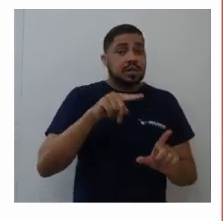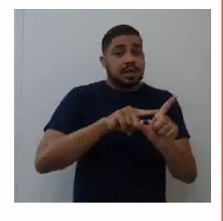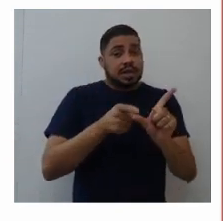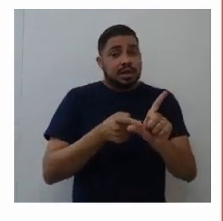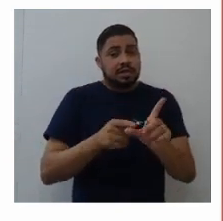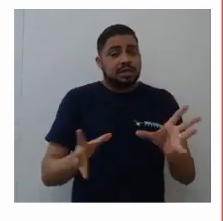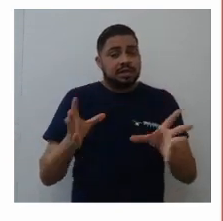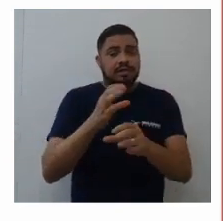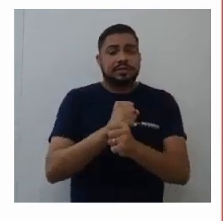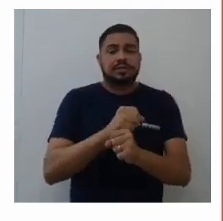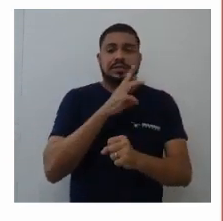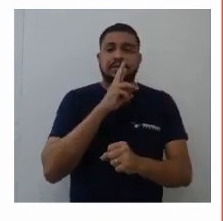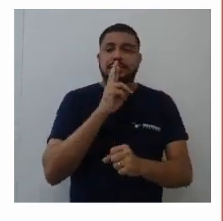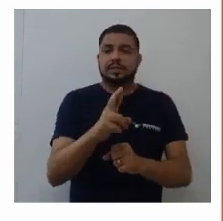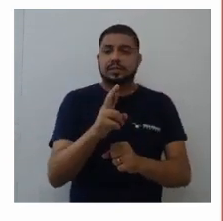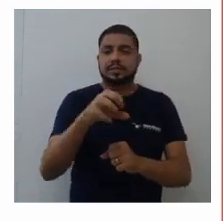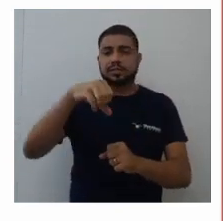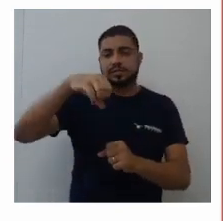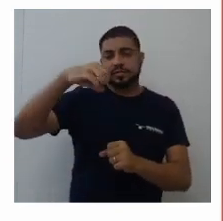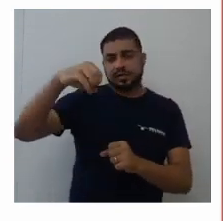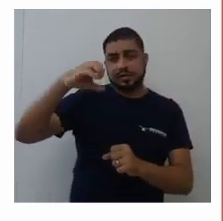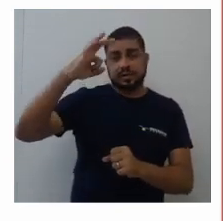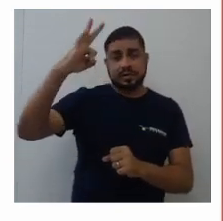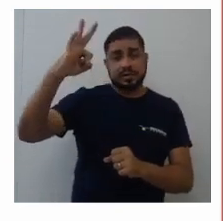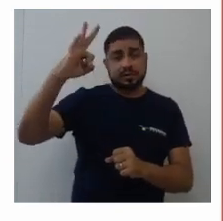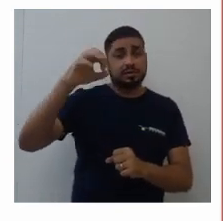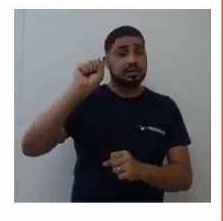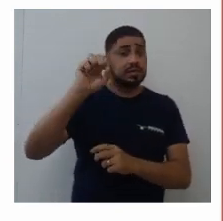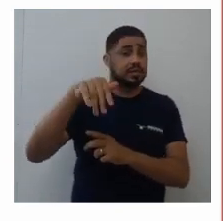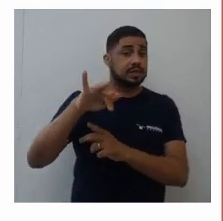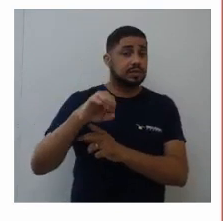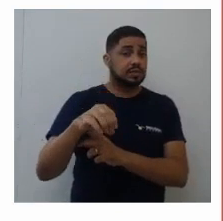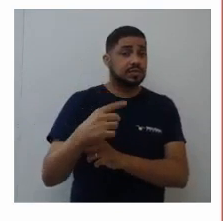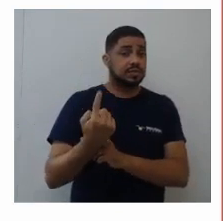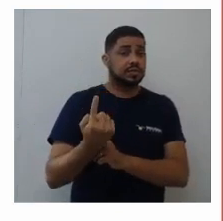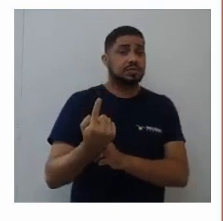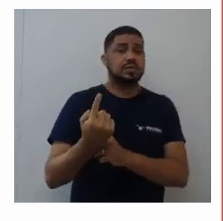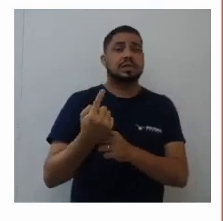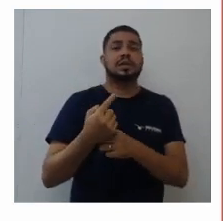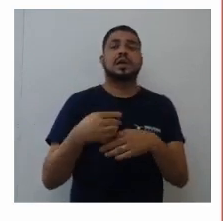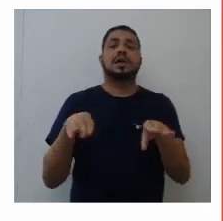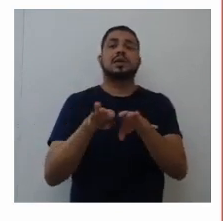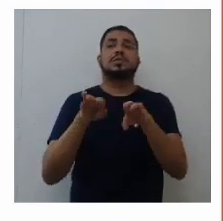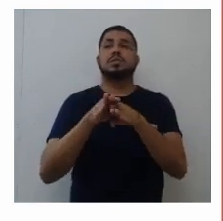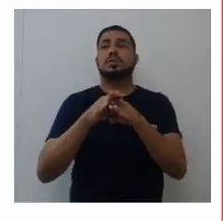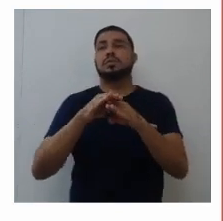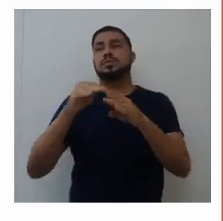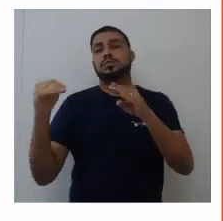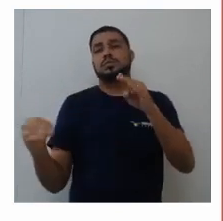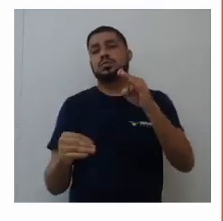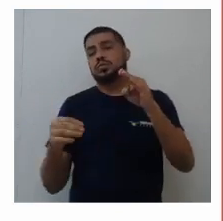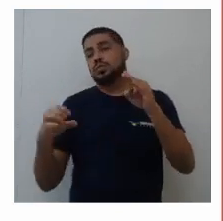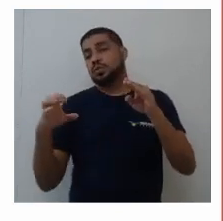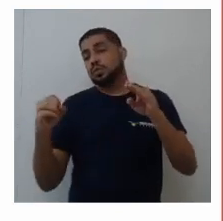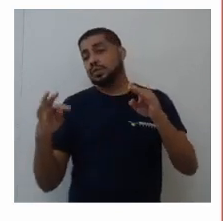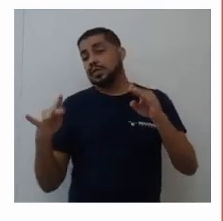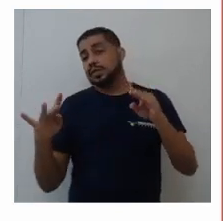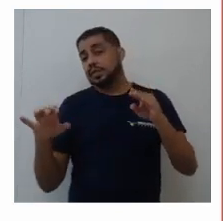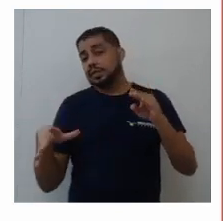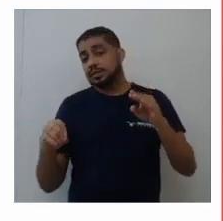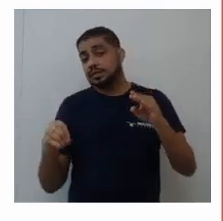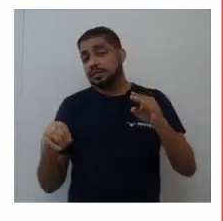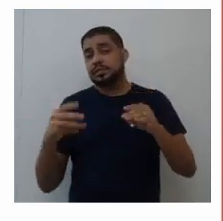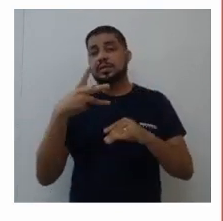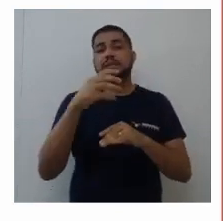somados resultar para a gente 90 graus, o seno de um é igual ao cosseno do outro, tá certo?